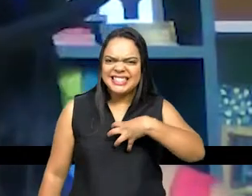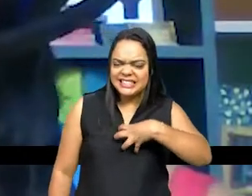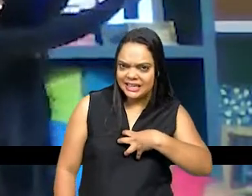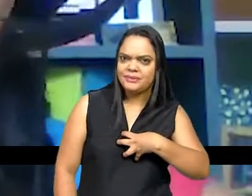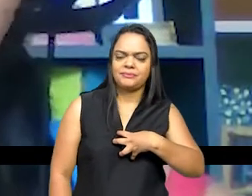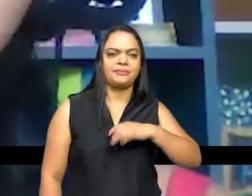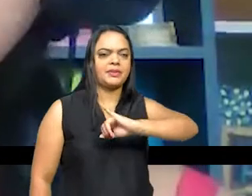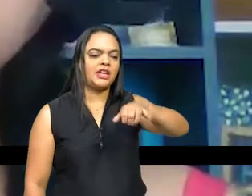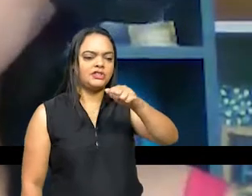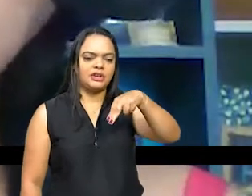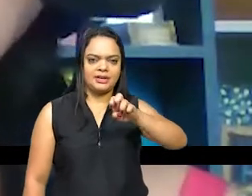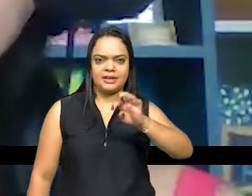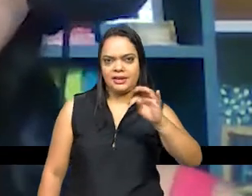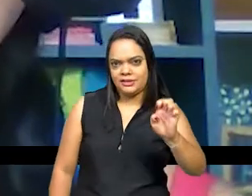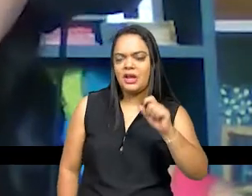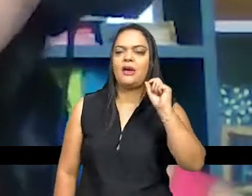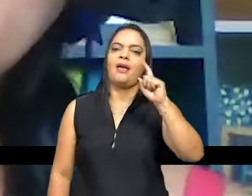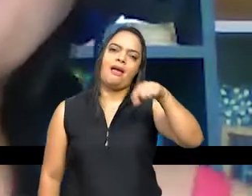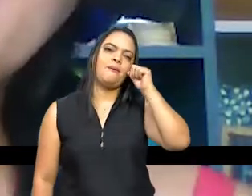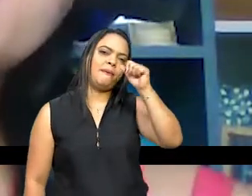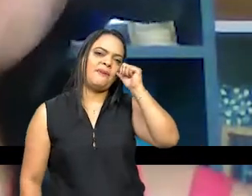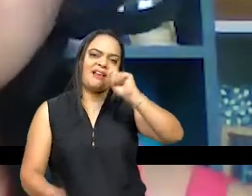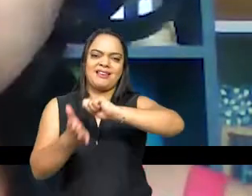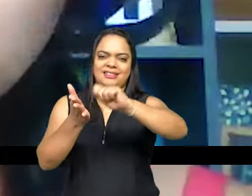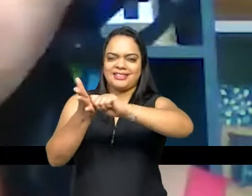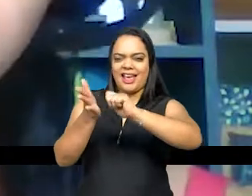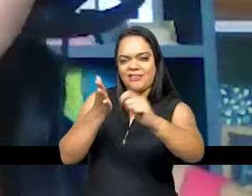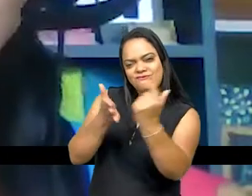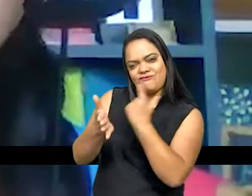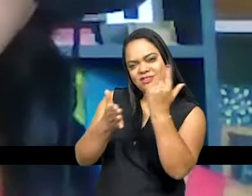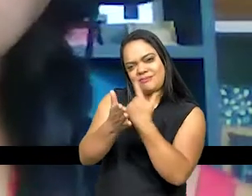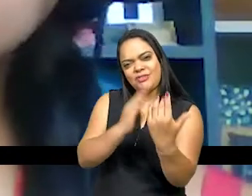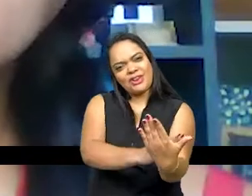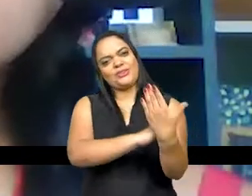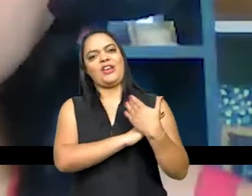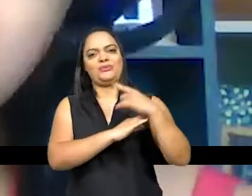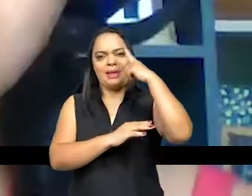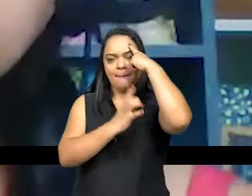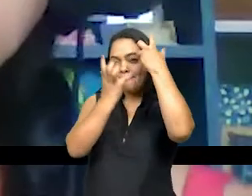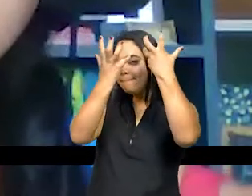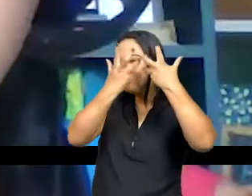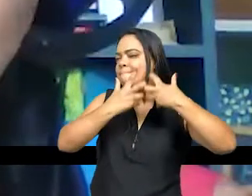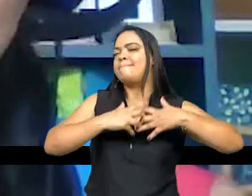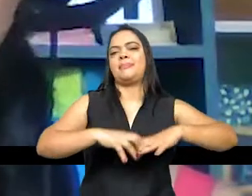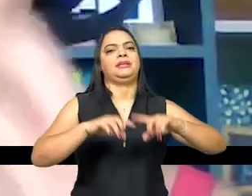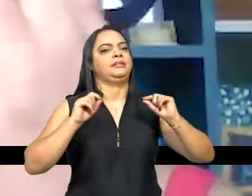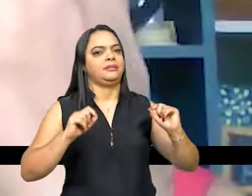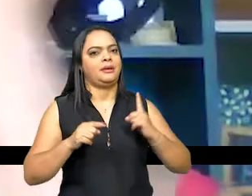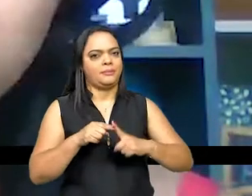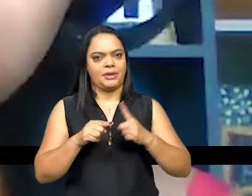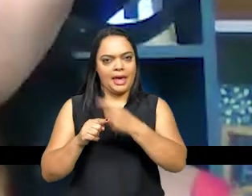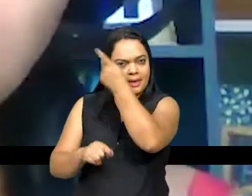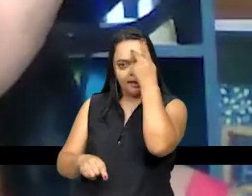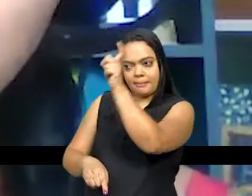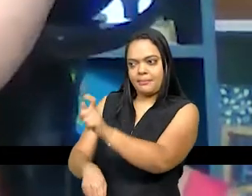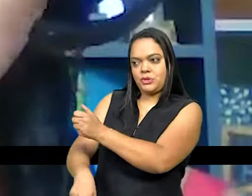que a Janet Helms, eu acho que ela é uma autora que nos ajuda a pensar, porque ela desestabiliza o interlocutor não